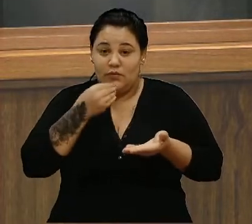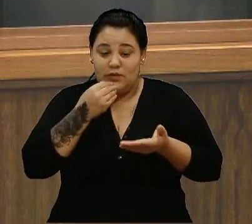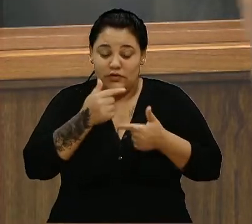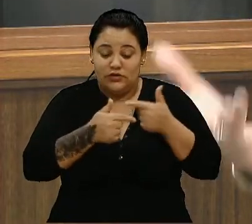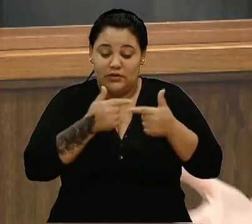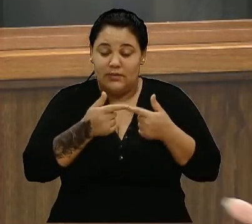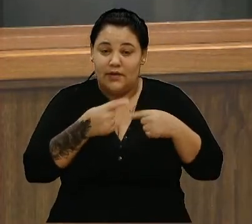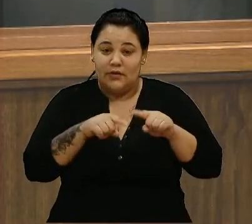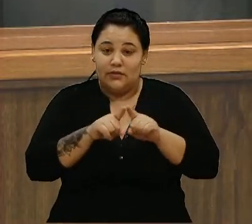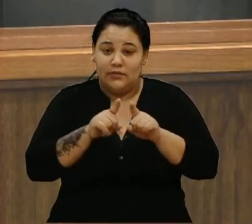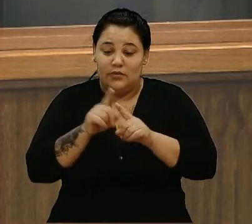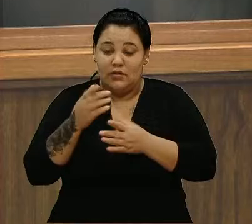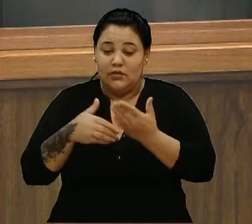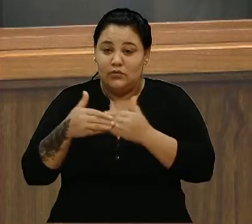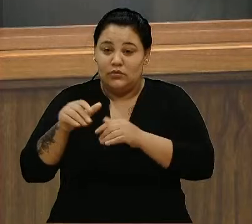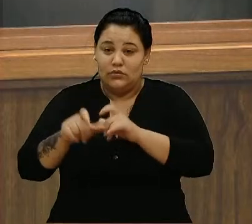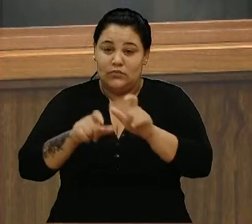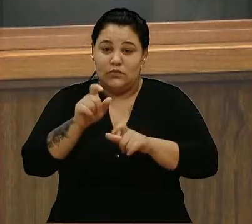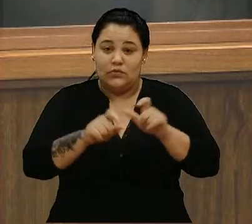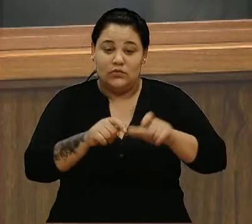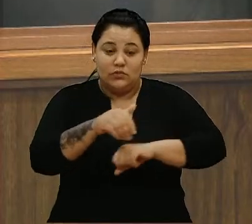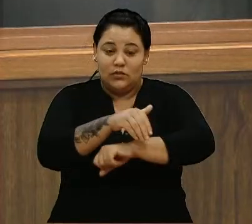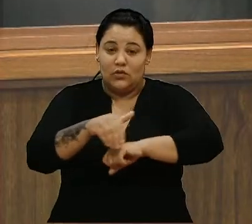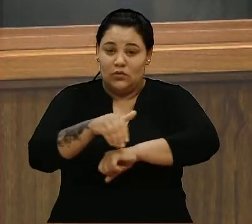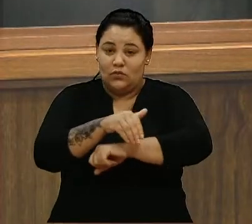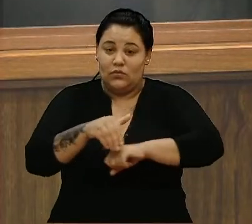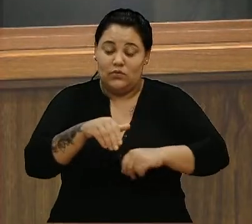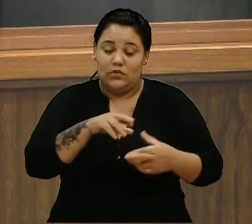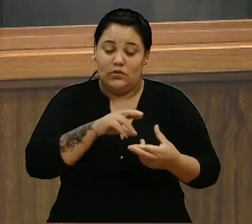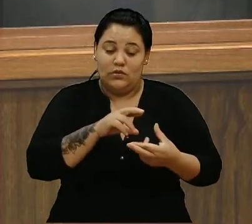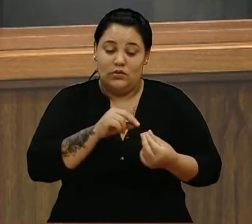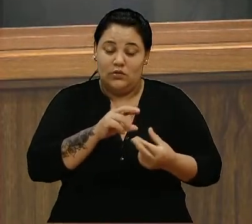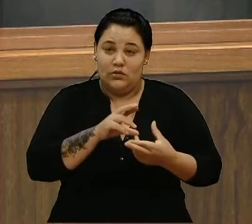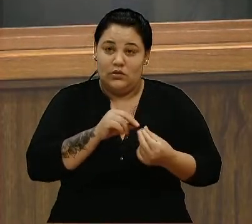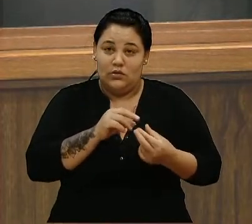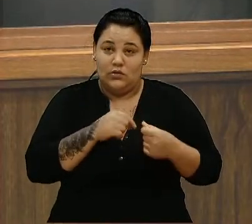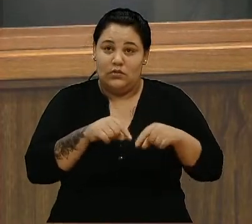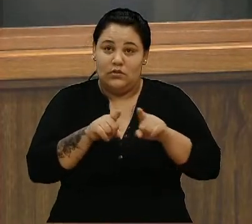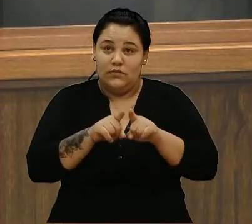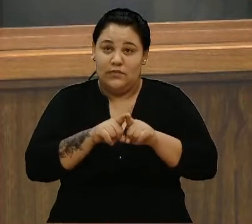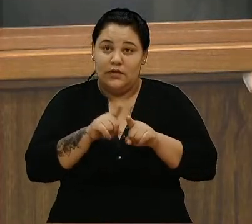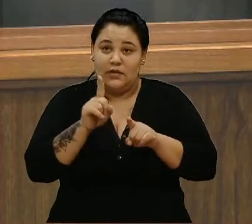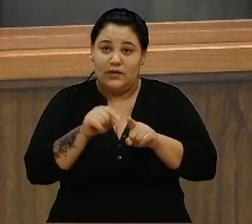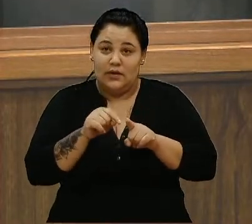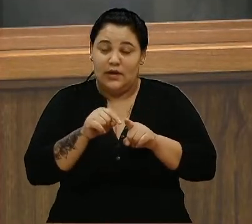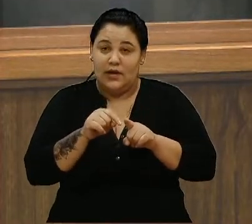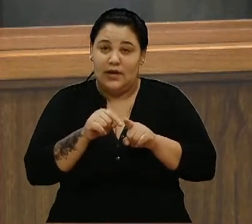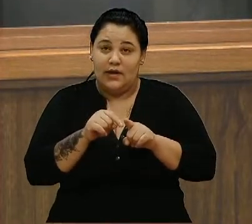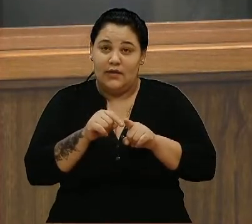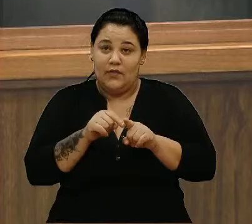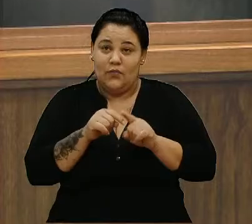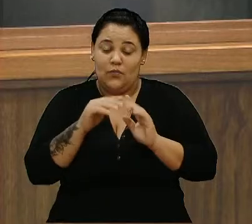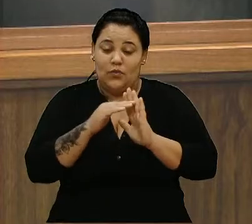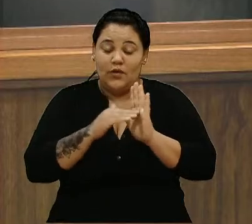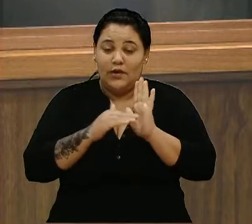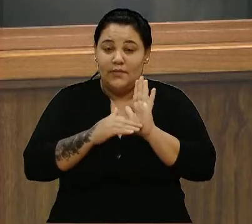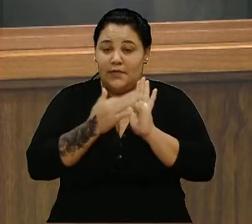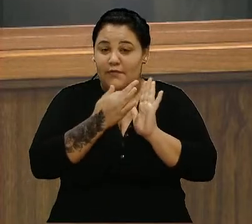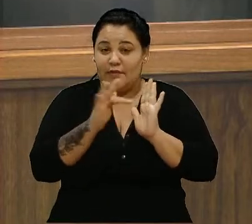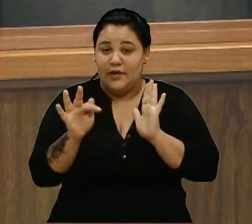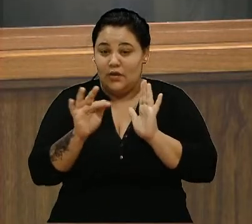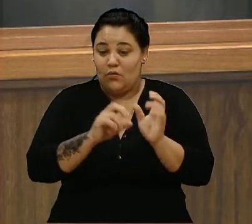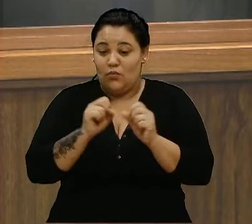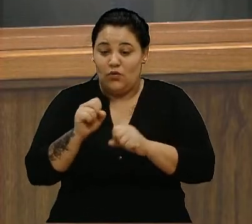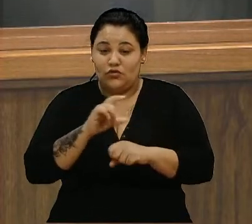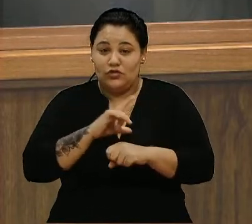essas pessoas que estão na rua, aos catadores, aos recicladores, e é um programa federal que pode vir muita verba